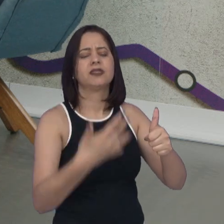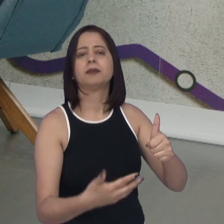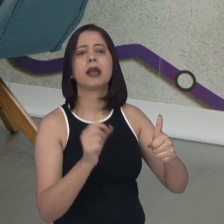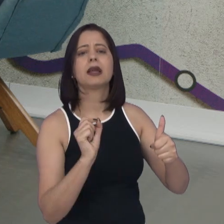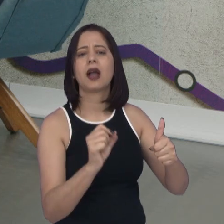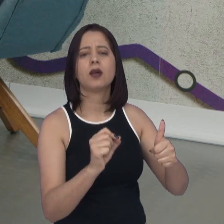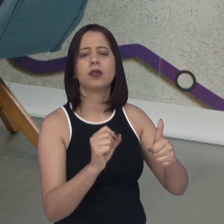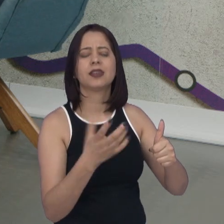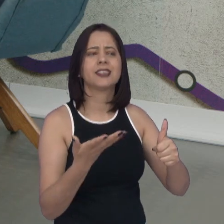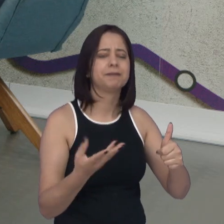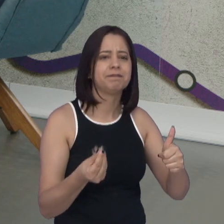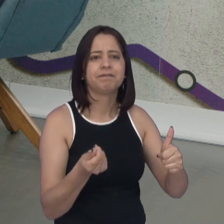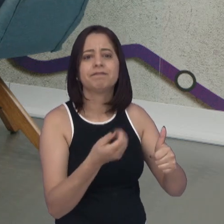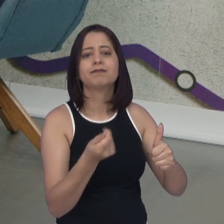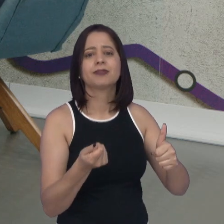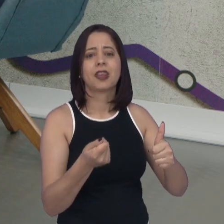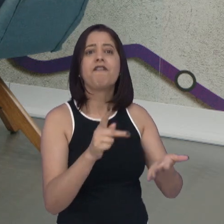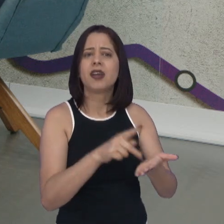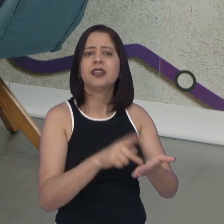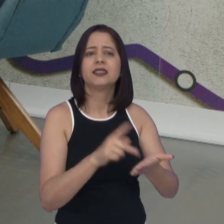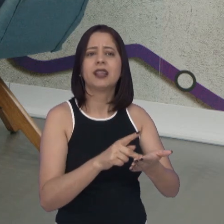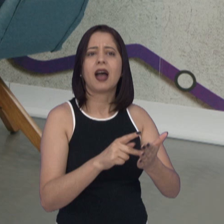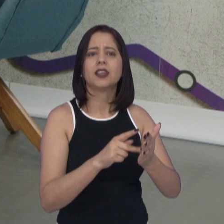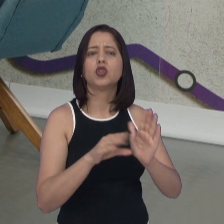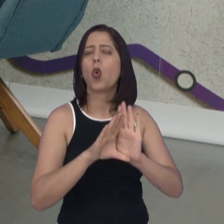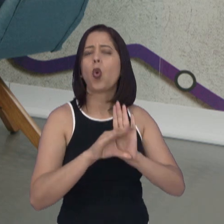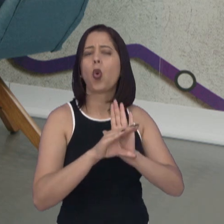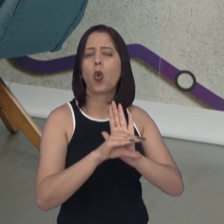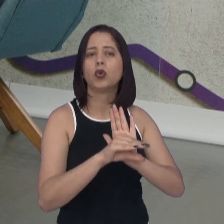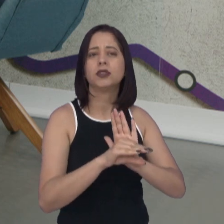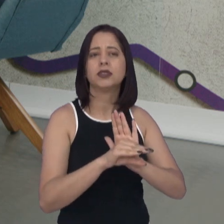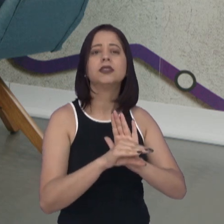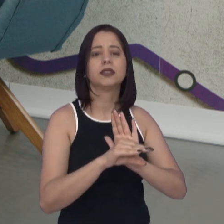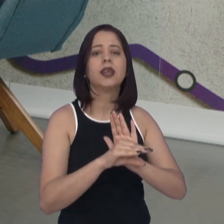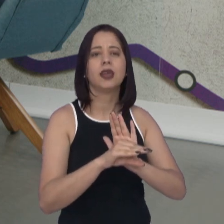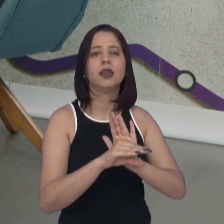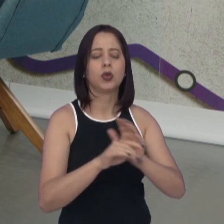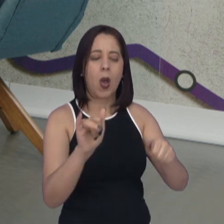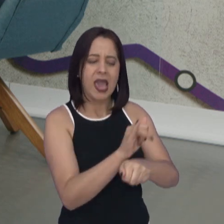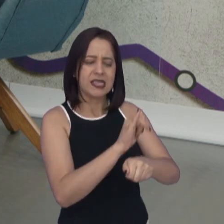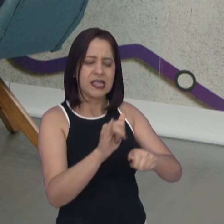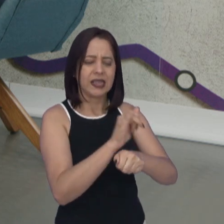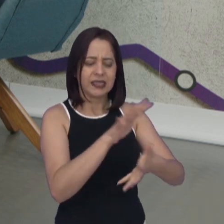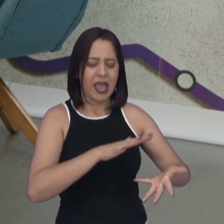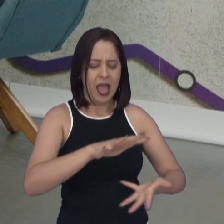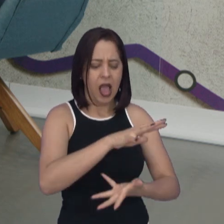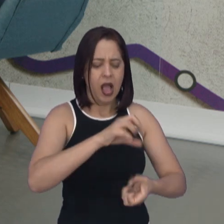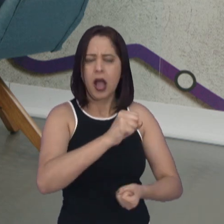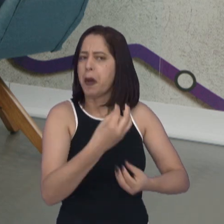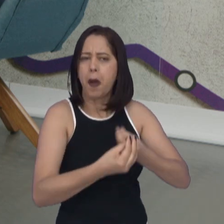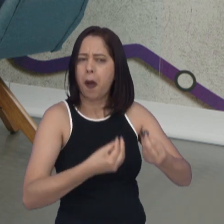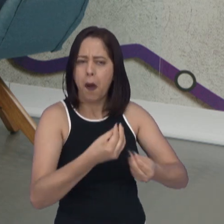aqui é a explicar, na verdade, né, o que é o conceito de design sustentável e a importância dessa abordagem no mercado